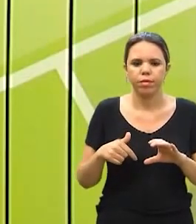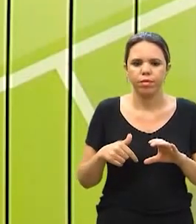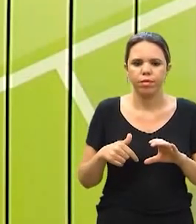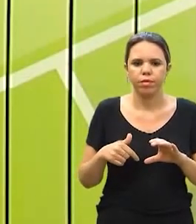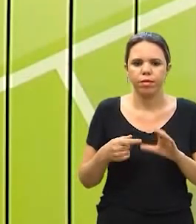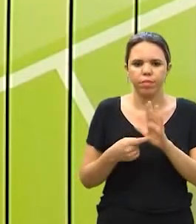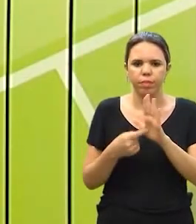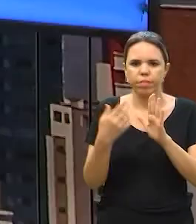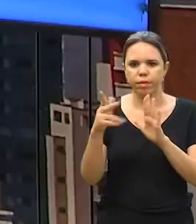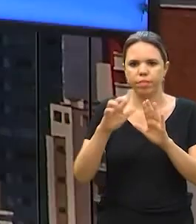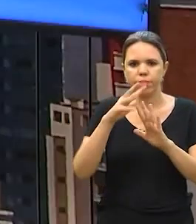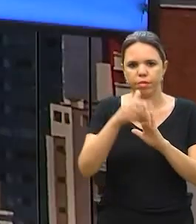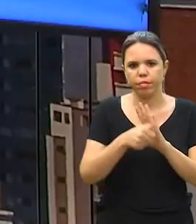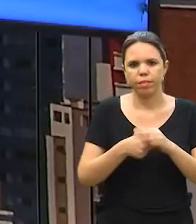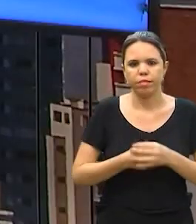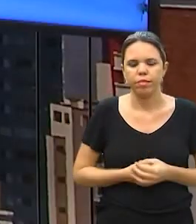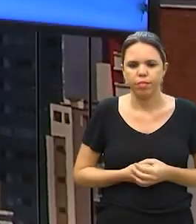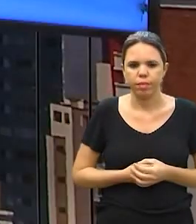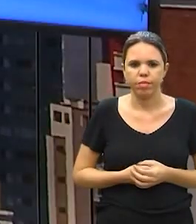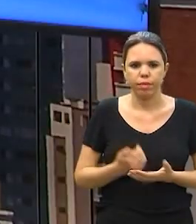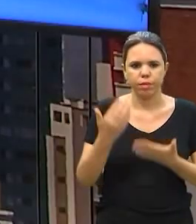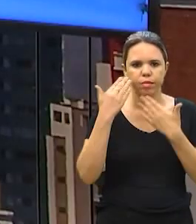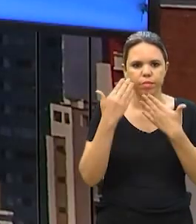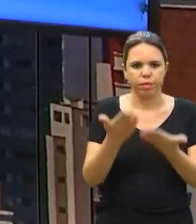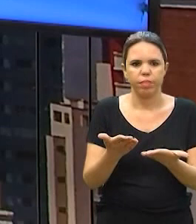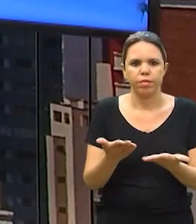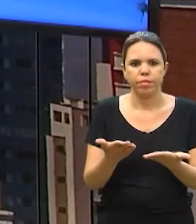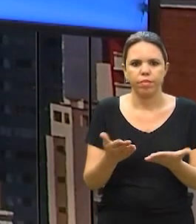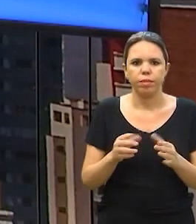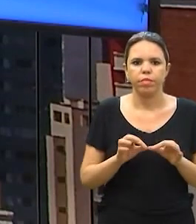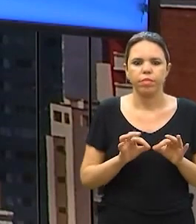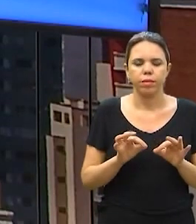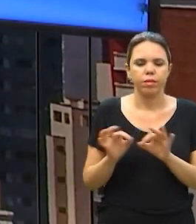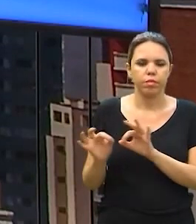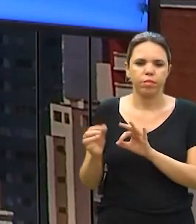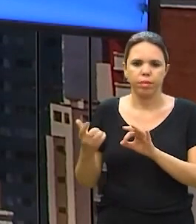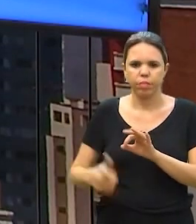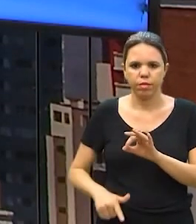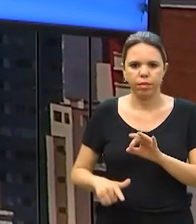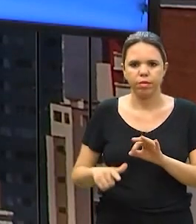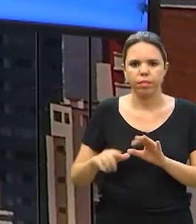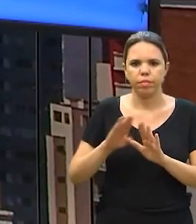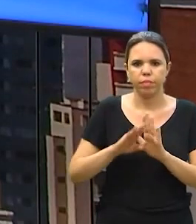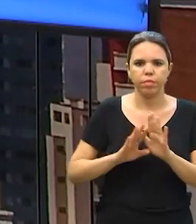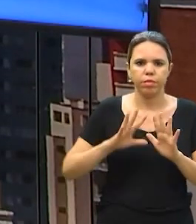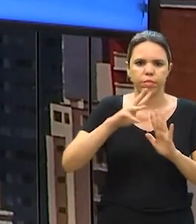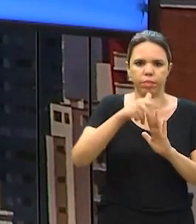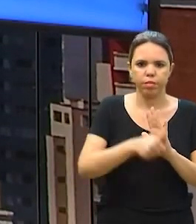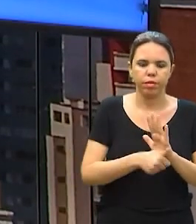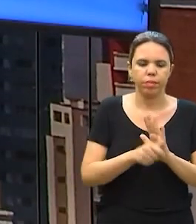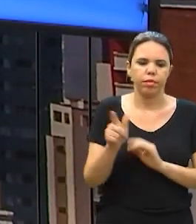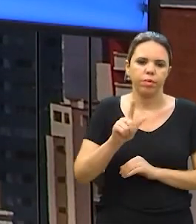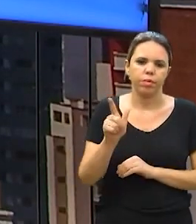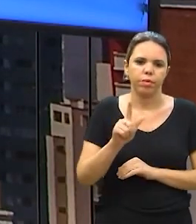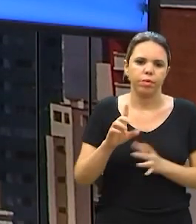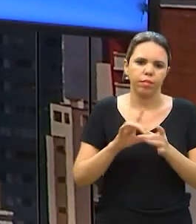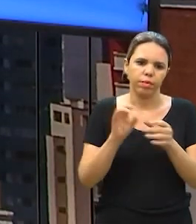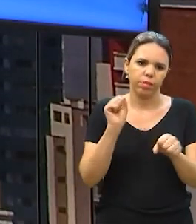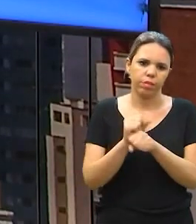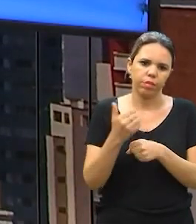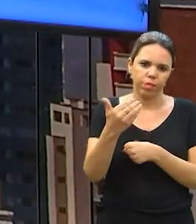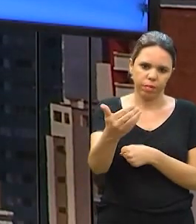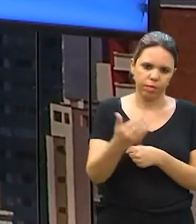quem sabe, no Giro Ambiental. Muito obrigada pela sua companhia em mais uma edição do Giro Ambiental e, claro, estou te esperando